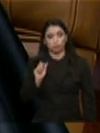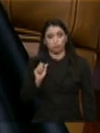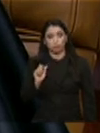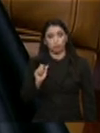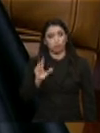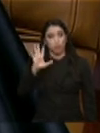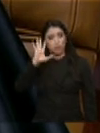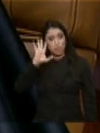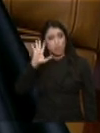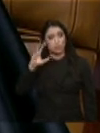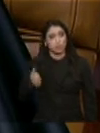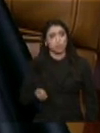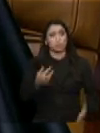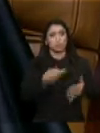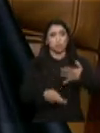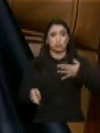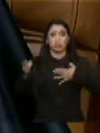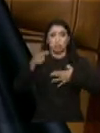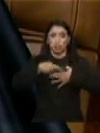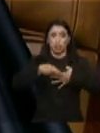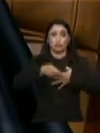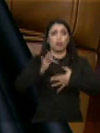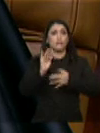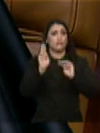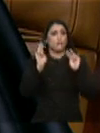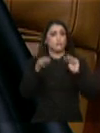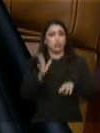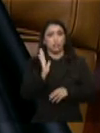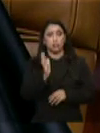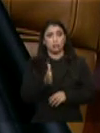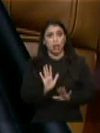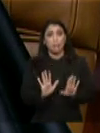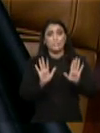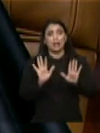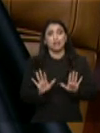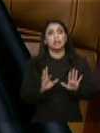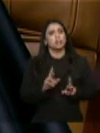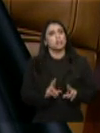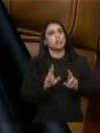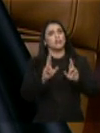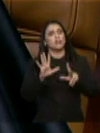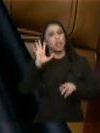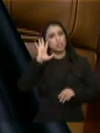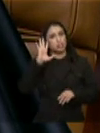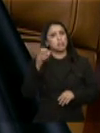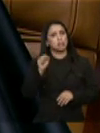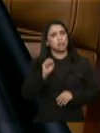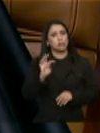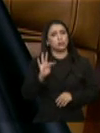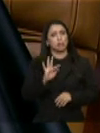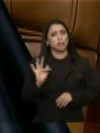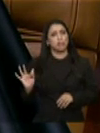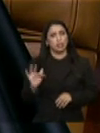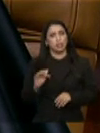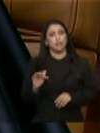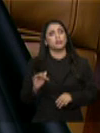das decisões transitadas em julgado, mas contrárias à decisão desta Suprema Corte que declara